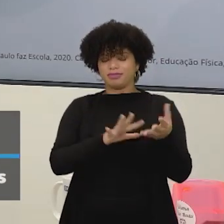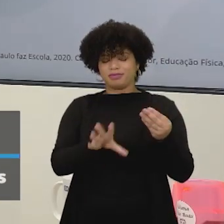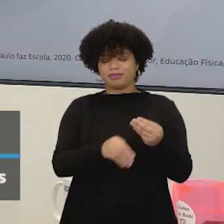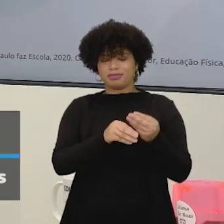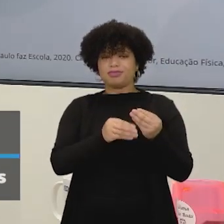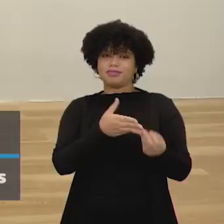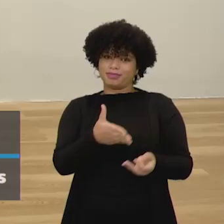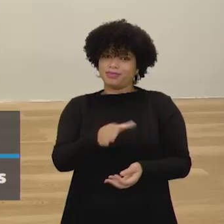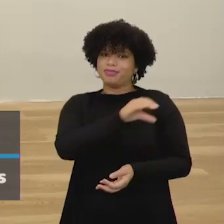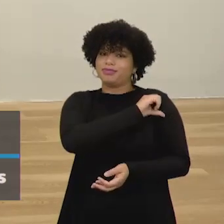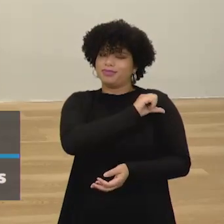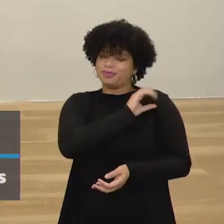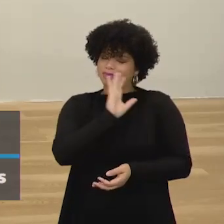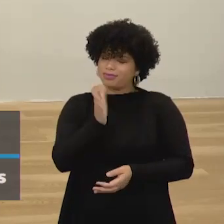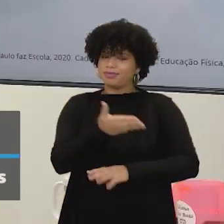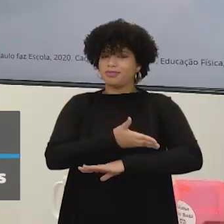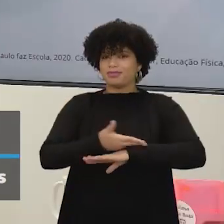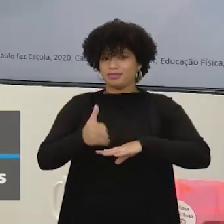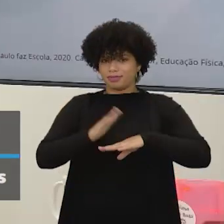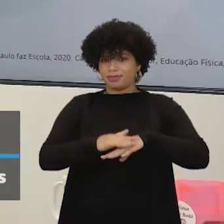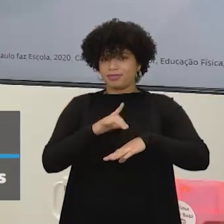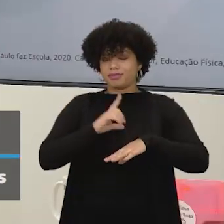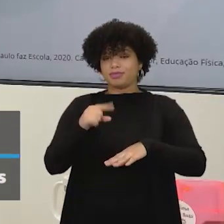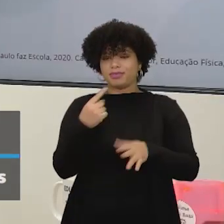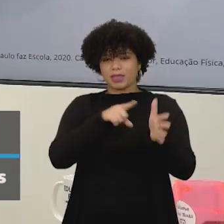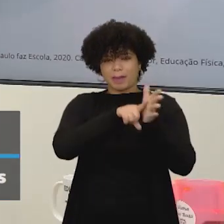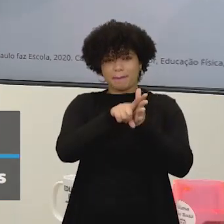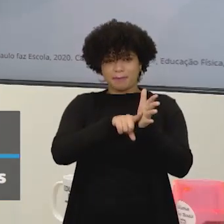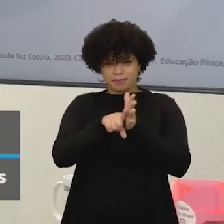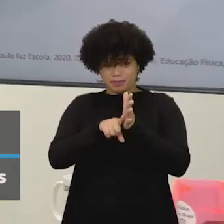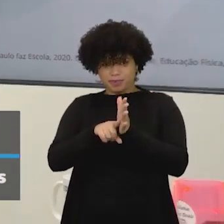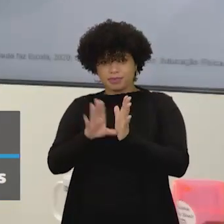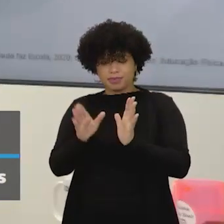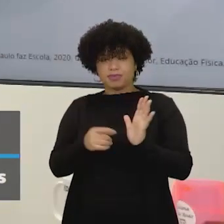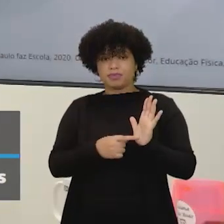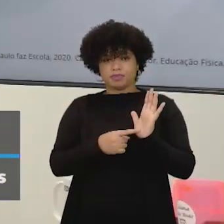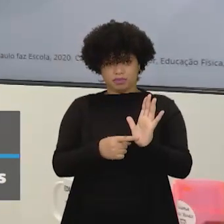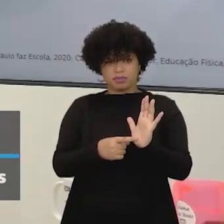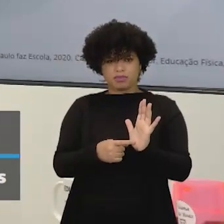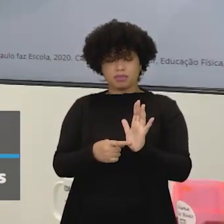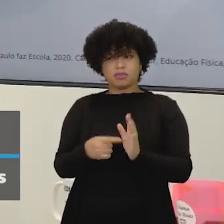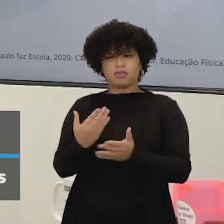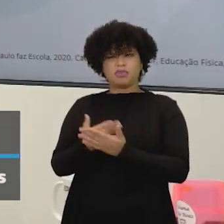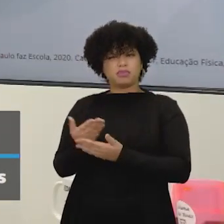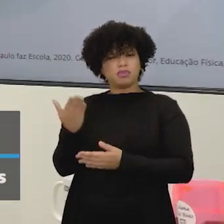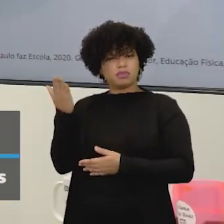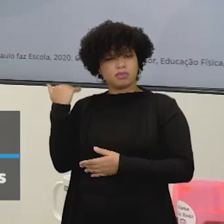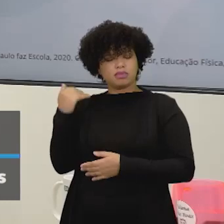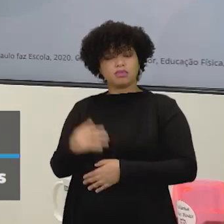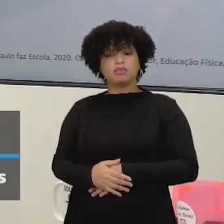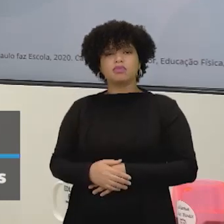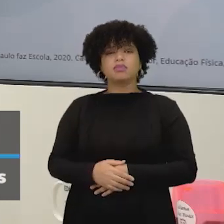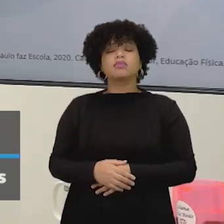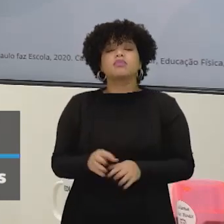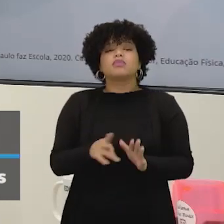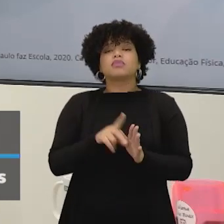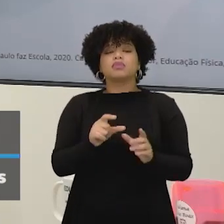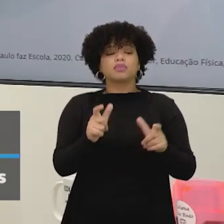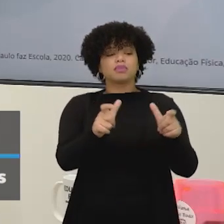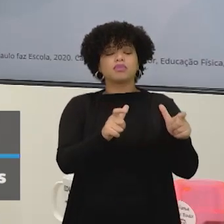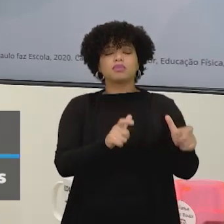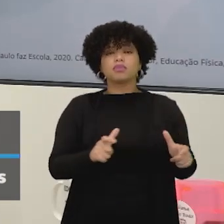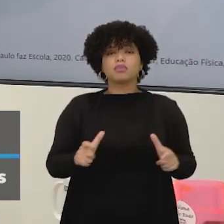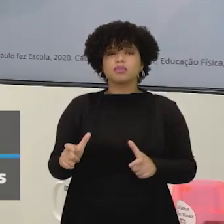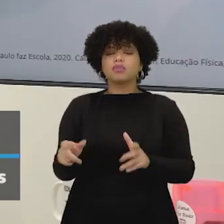está acostumado a fazer isso. Nós fizemos pesquisa, até apresentamos no outro dia, mas sobre lugares para a